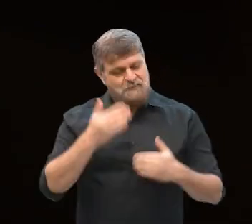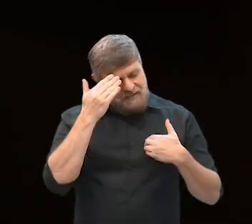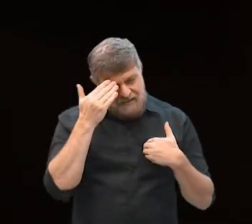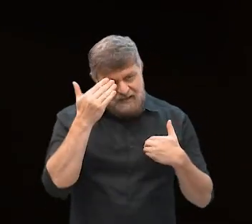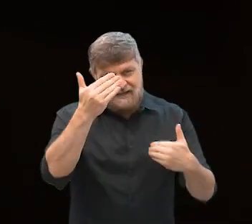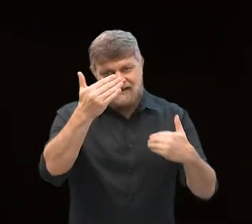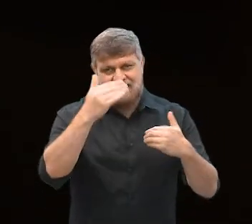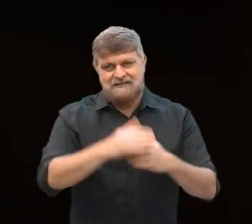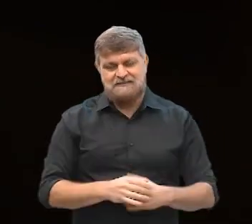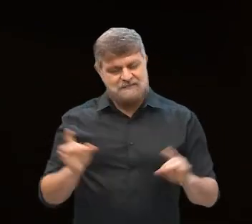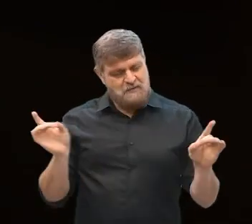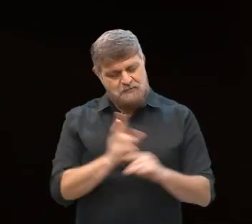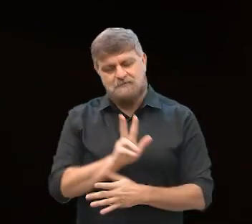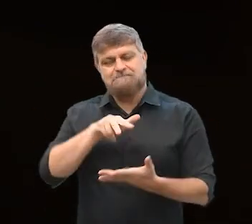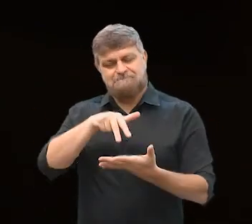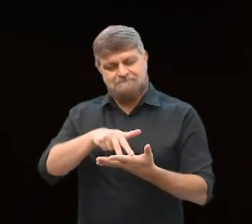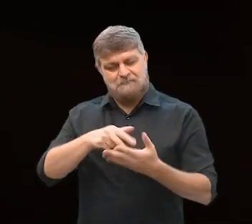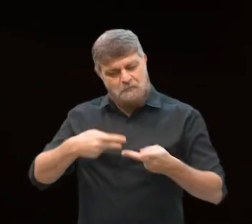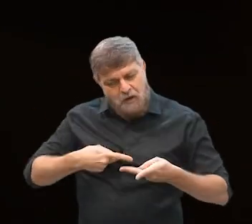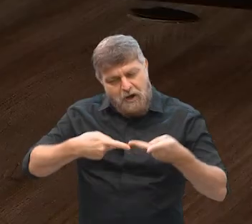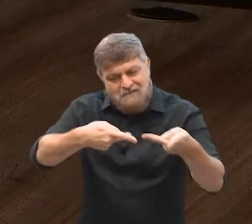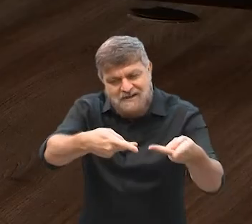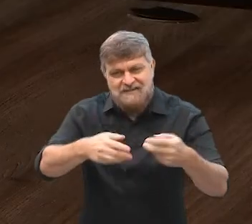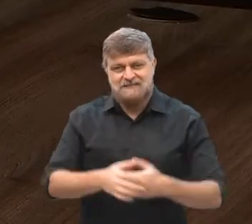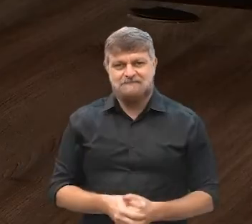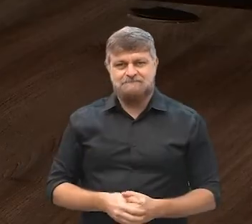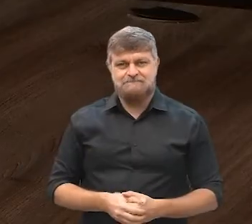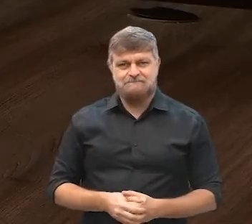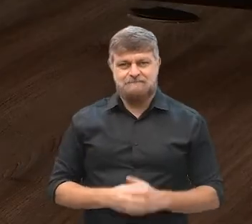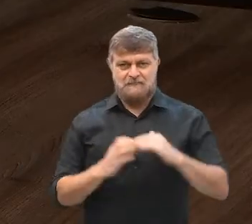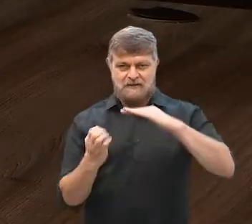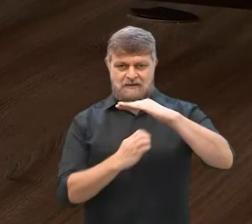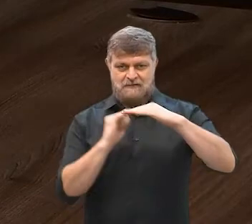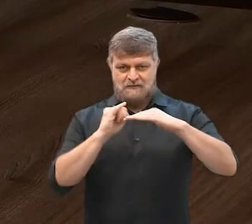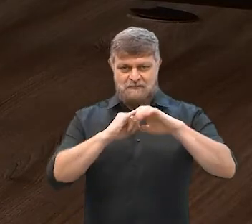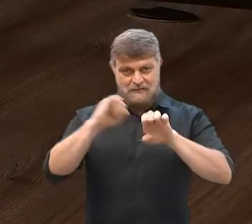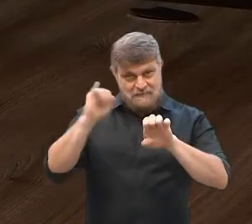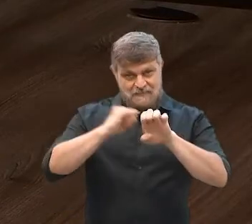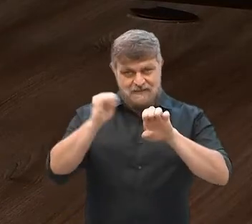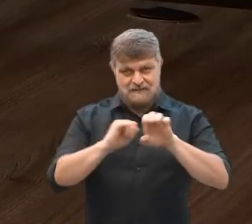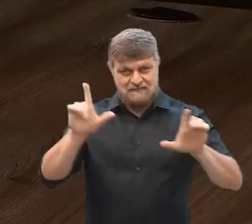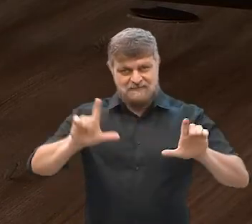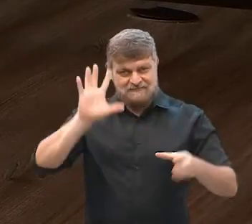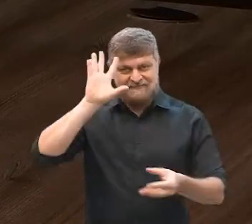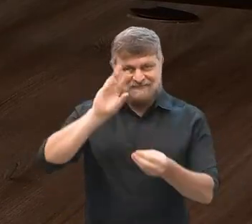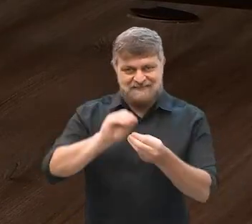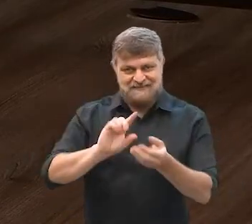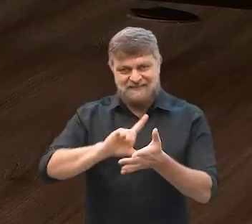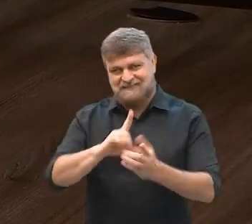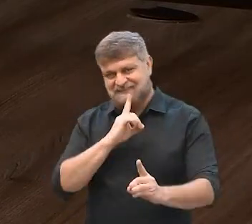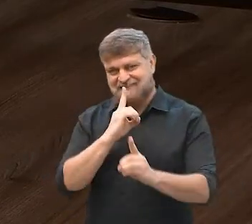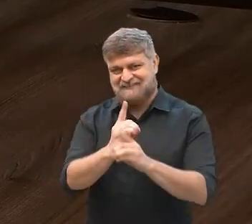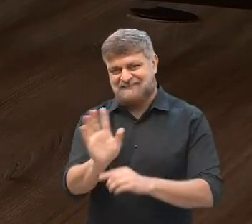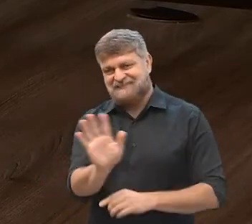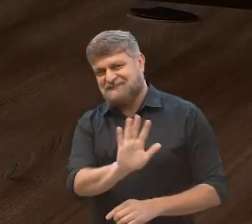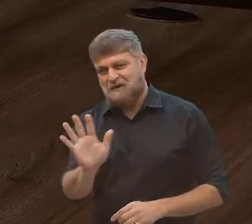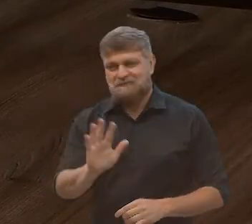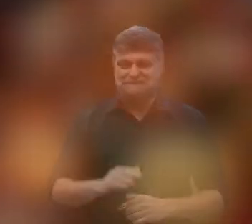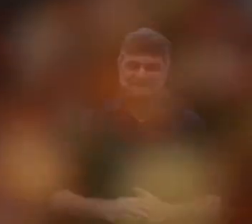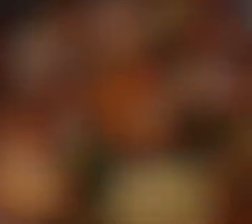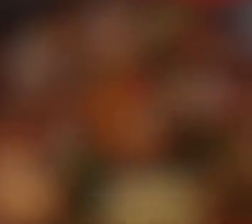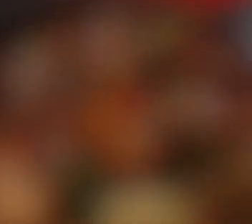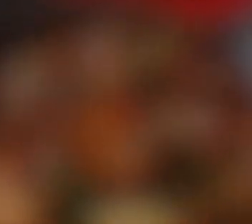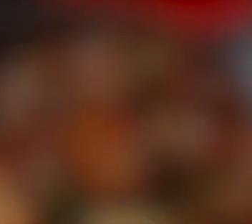agradeço, estamos disponíveis quando precisar. Tá ok? E o Ser Empreendedor fica por aqui. Até um próximo programa.